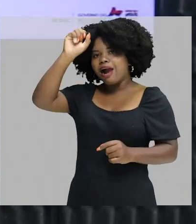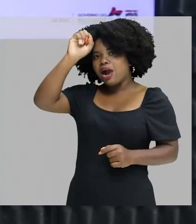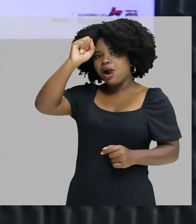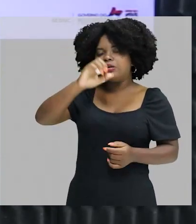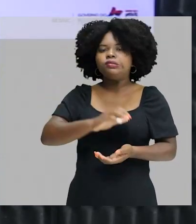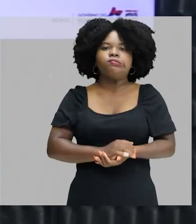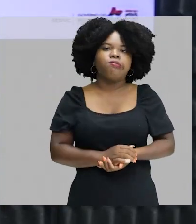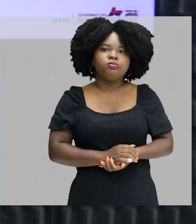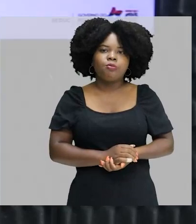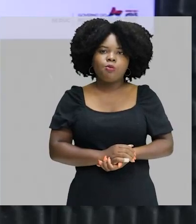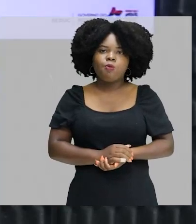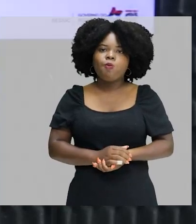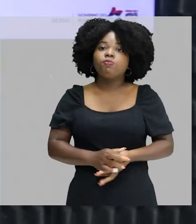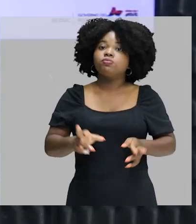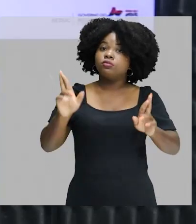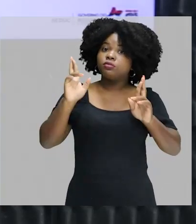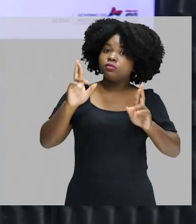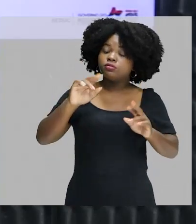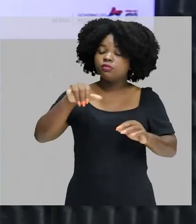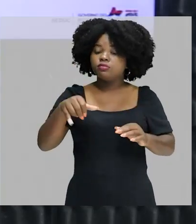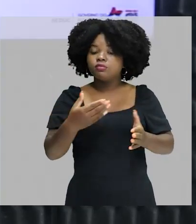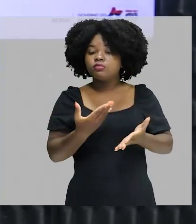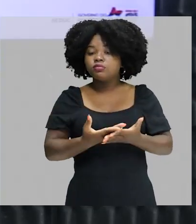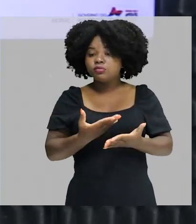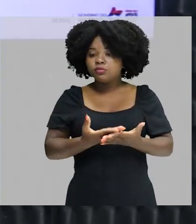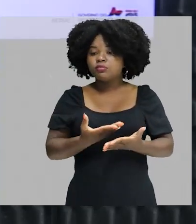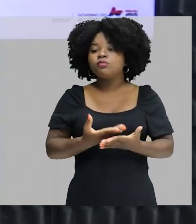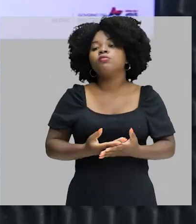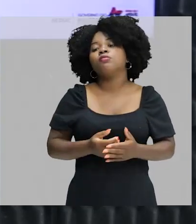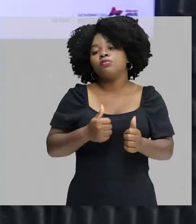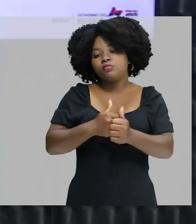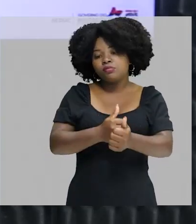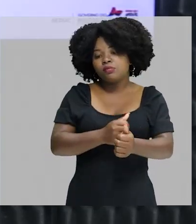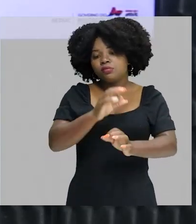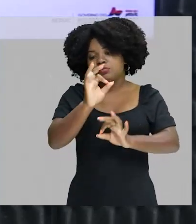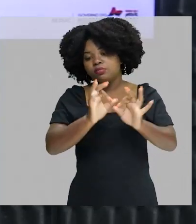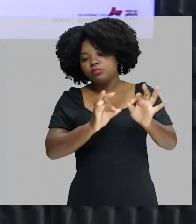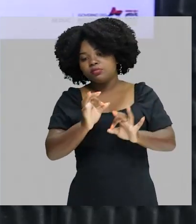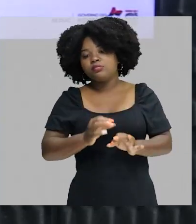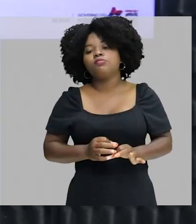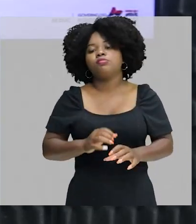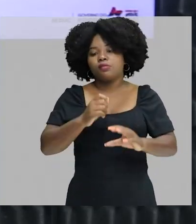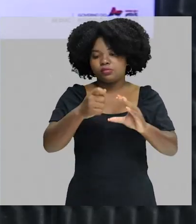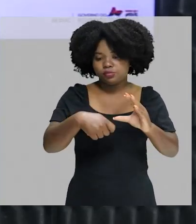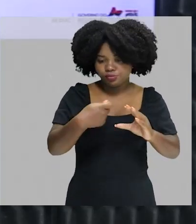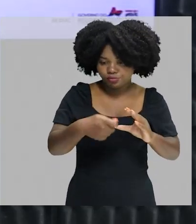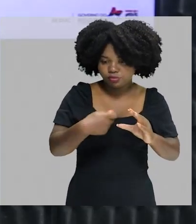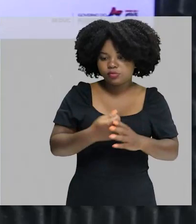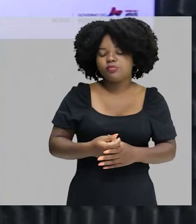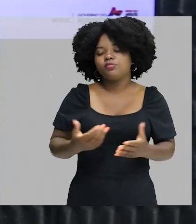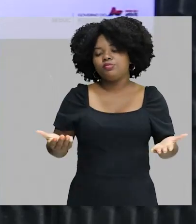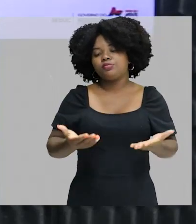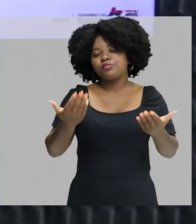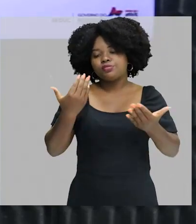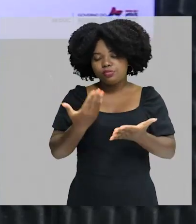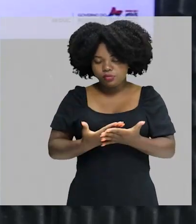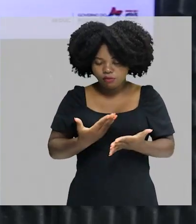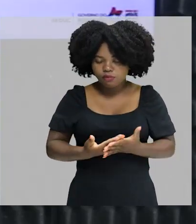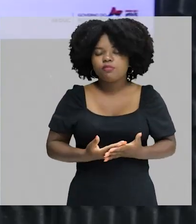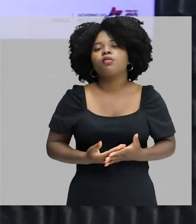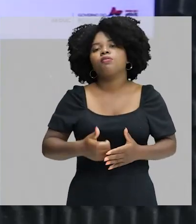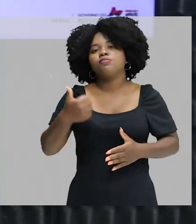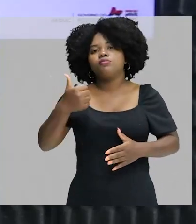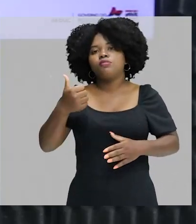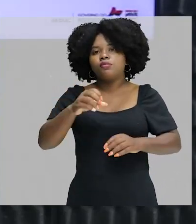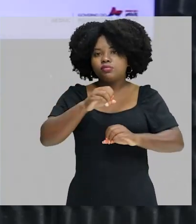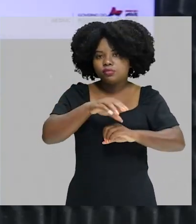Aprendendo. Bom, turminha, espero que vocês estejam aproveitando as nossas aulas, acompanhando direitinho os nossos vídeos, se dedicando aos estudos e como